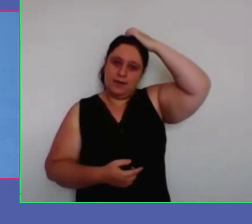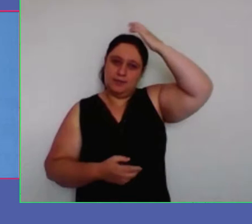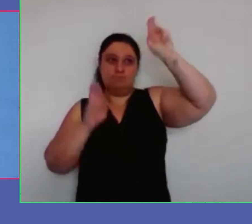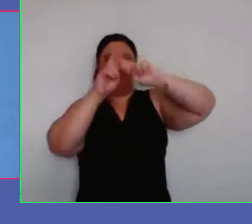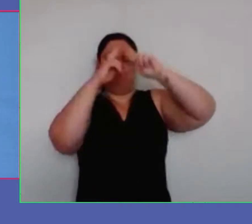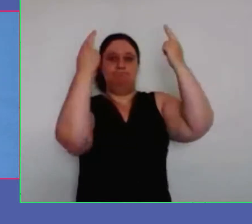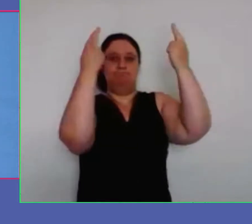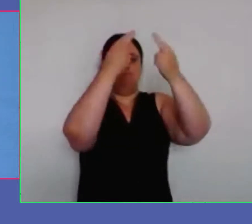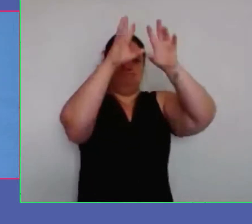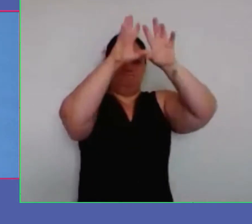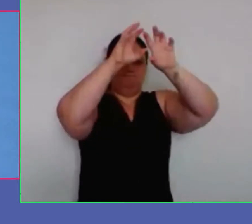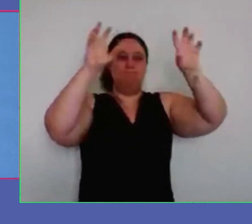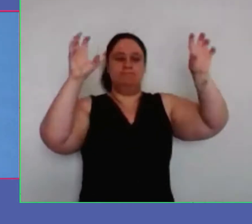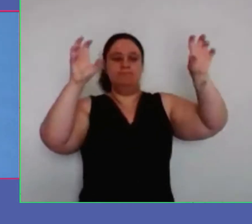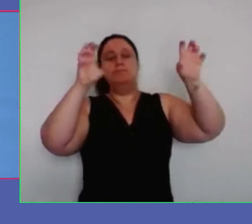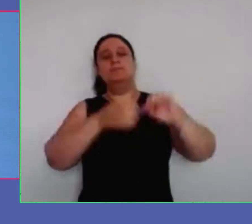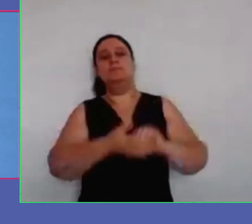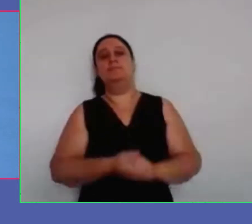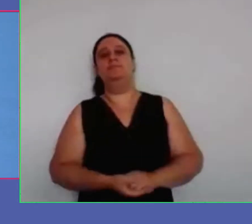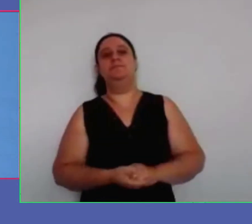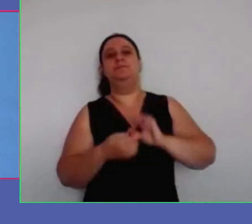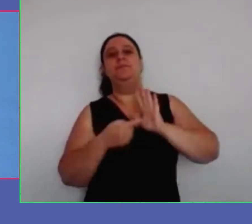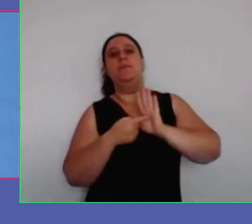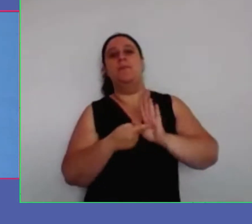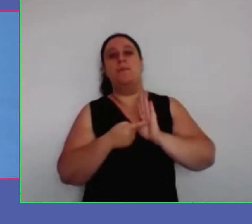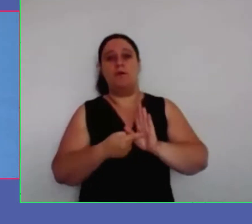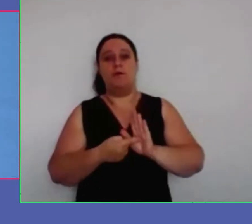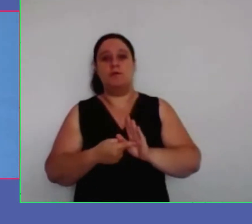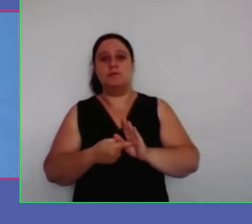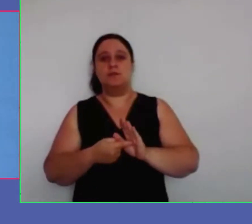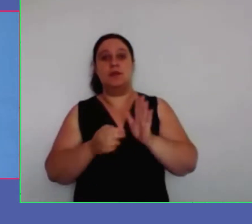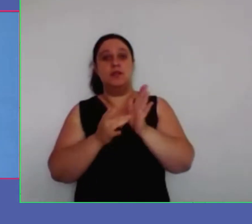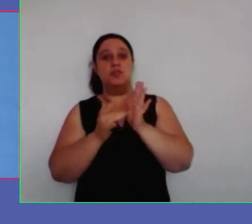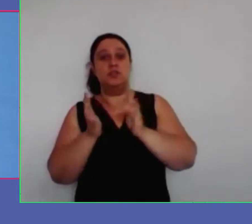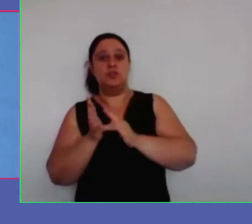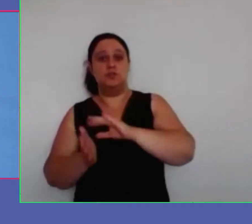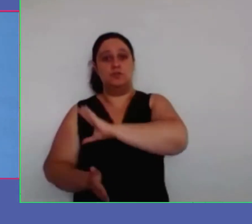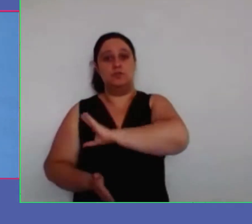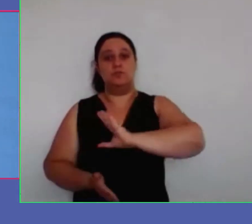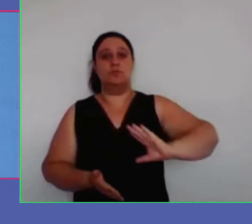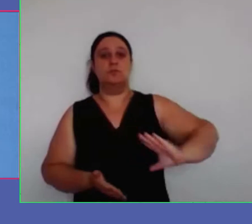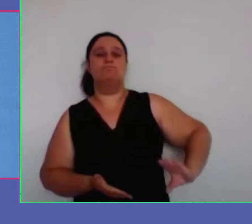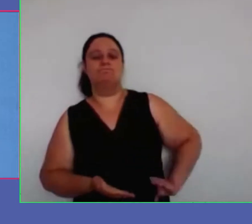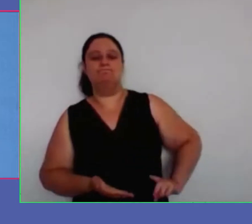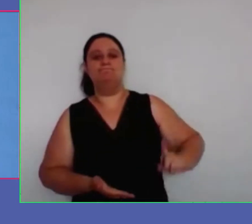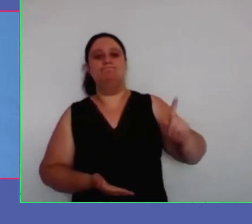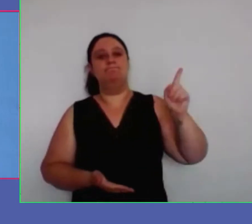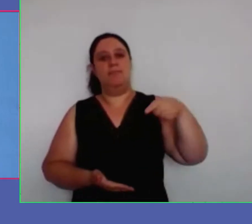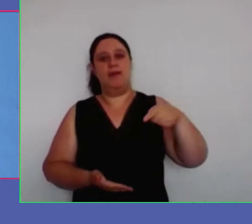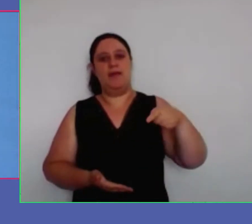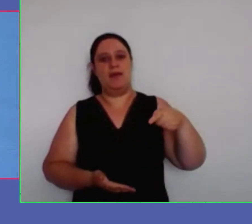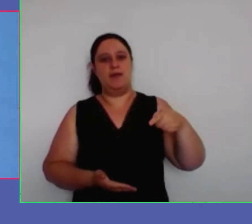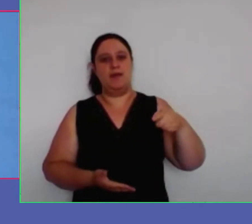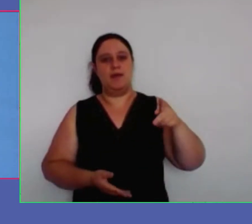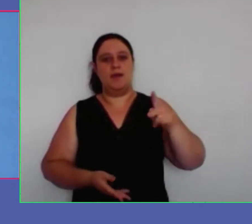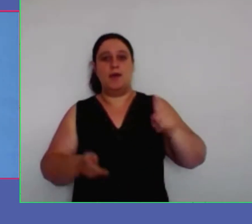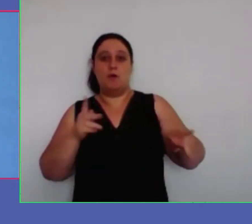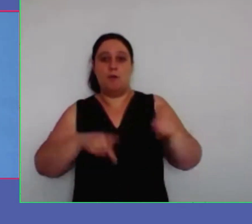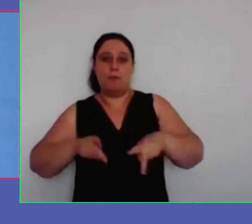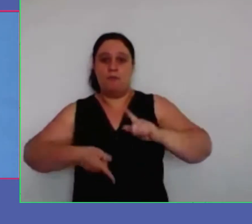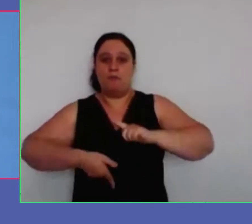mostrando que ele é o Cristo, tão esperado pelo povo de Israel no Antigo